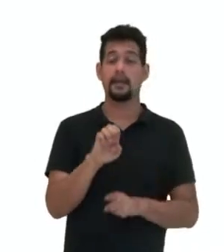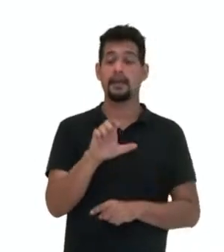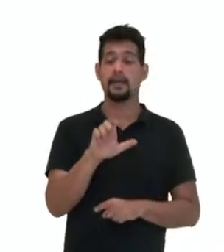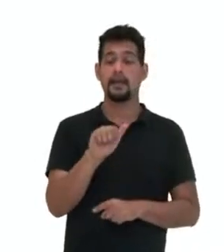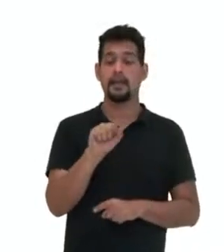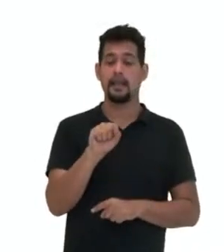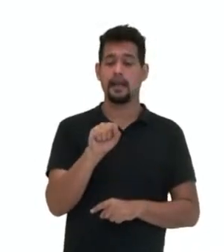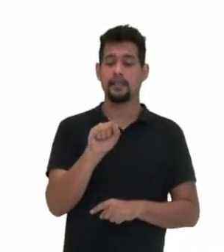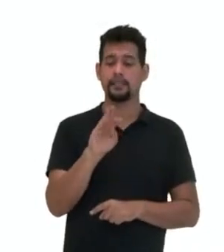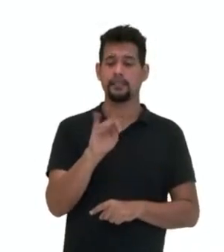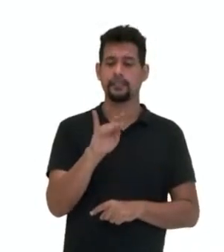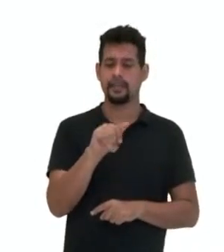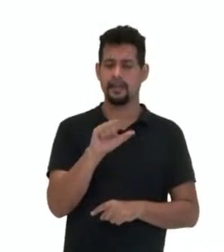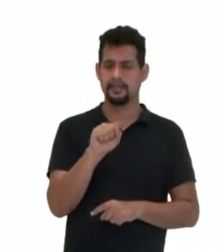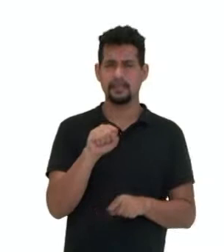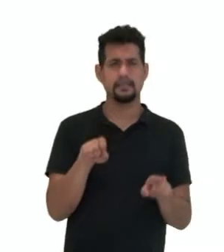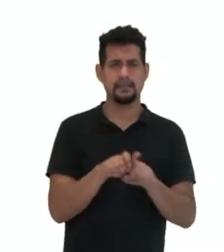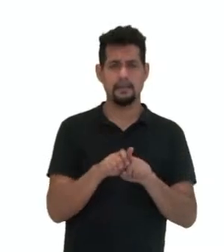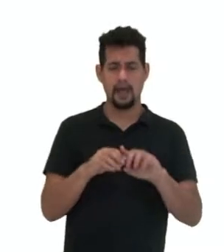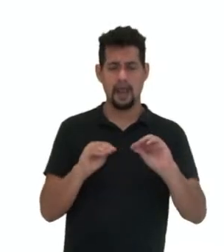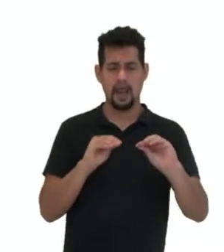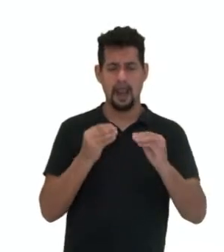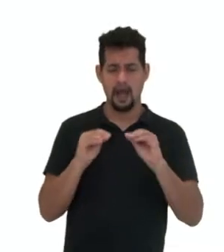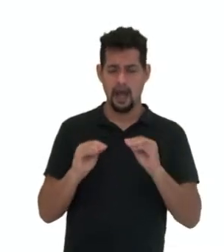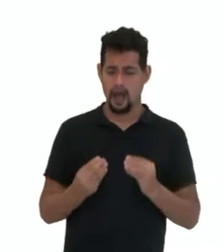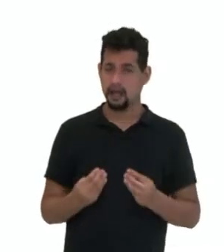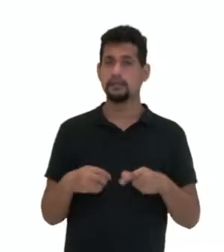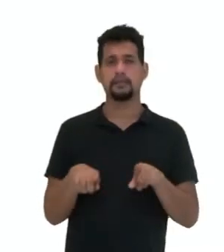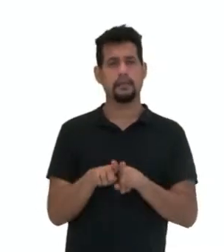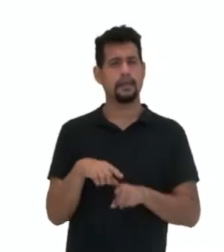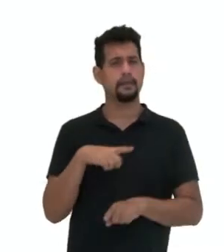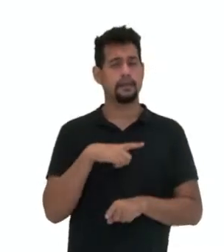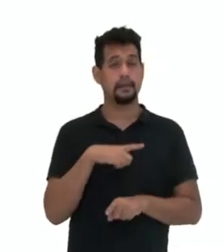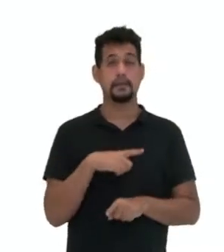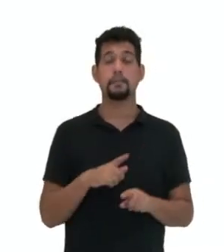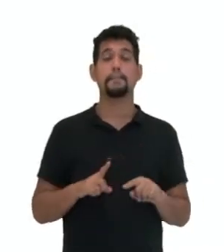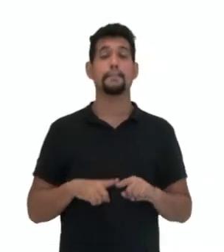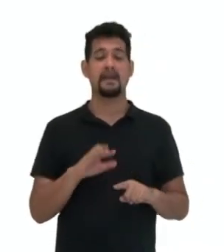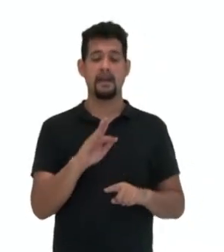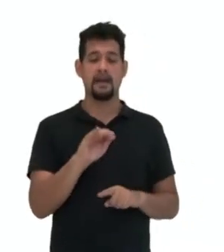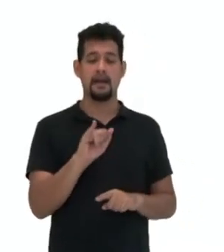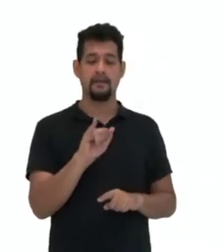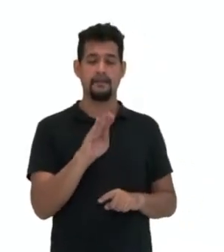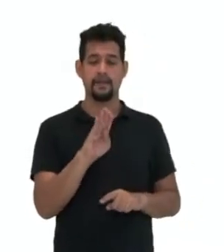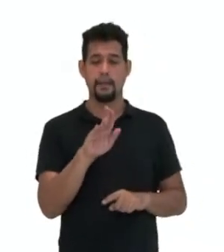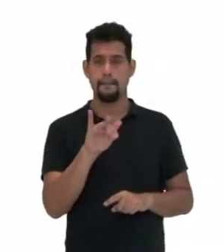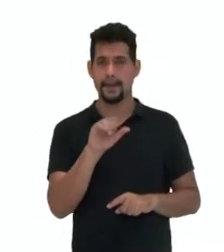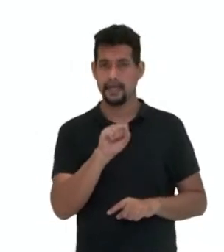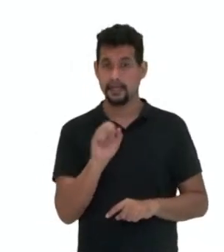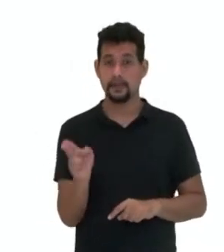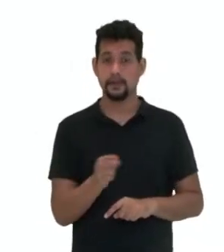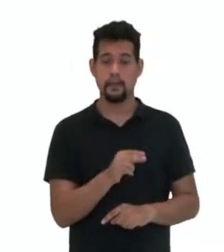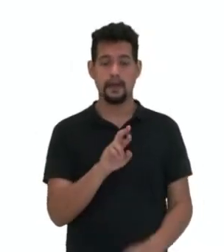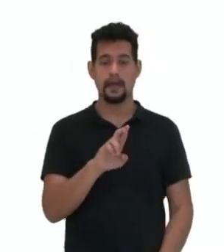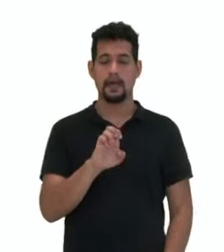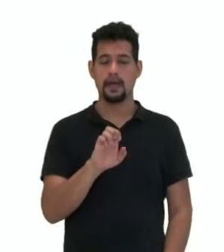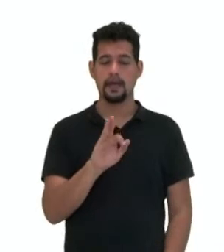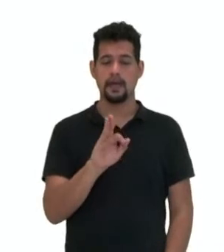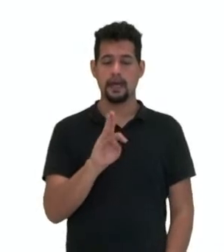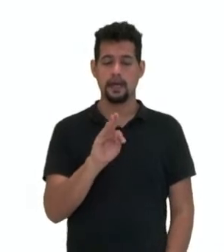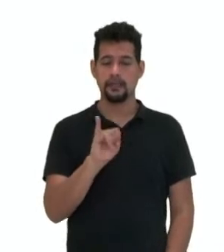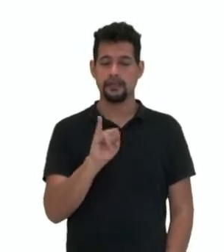elásticas, que ela dá elasticidade para aquele tecido. E as fibras reticulares, que é uma